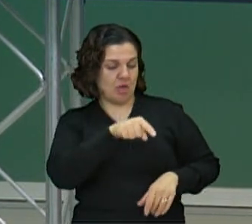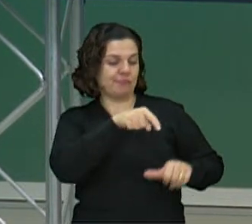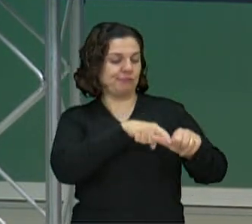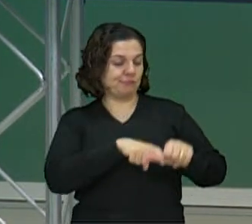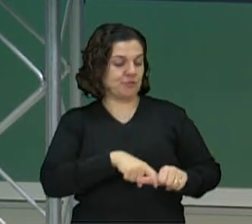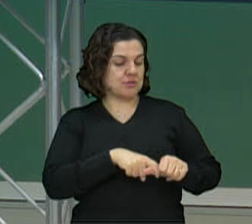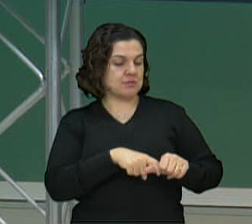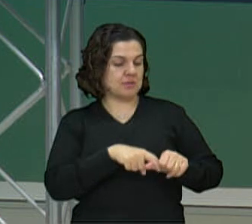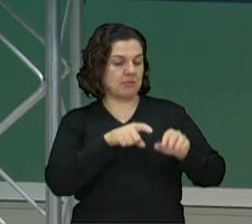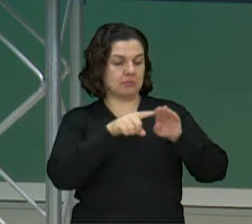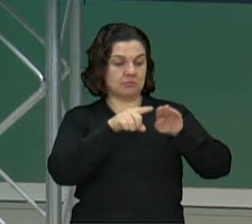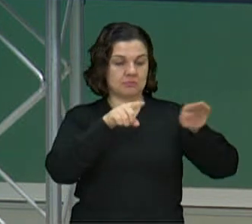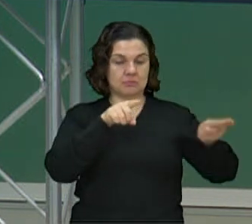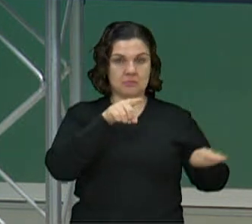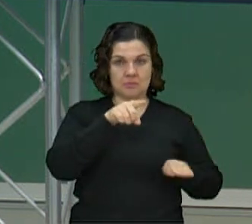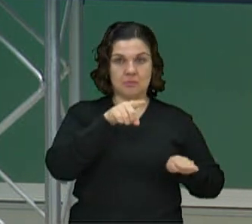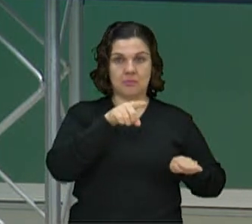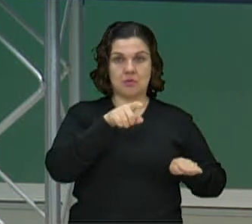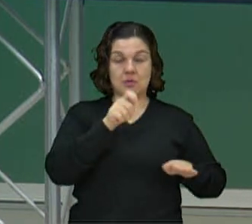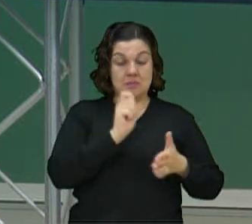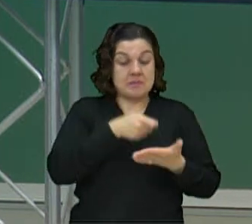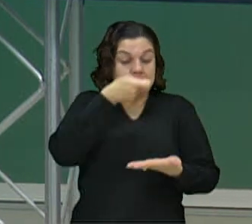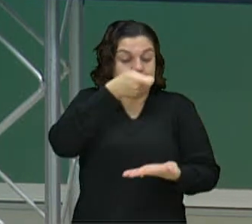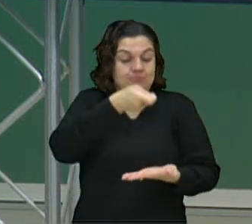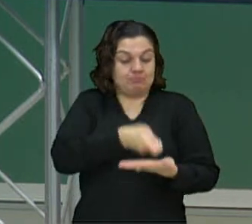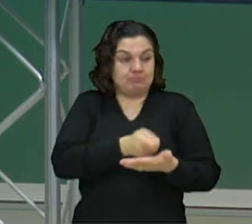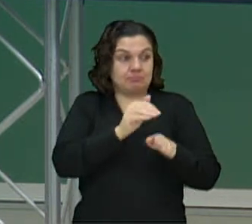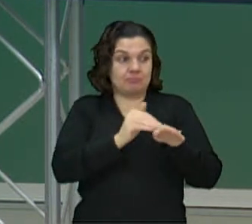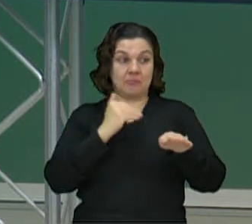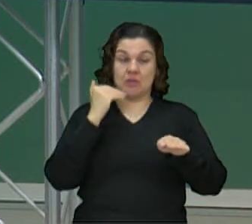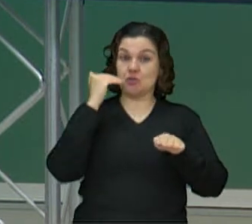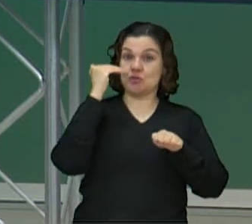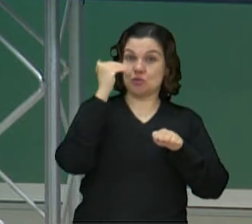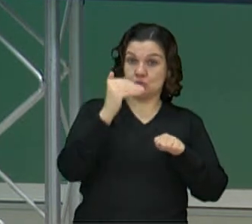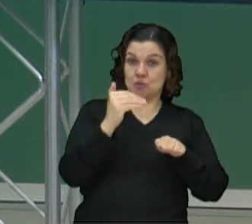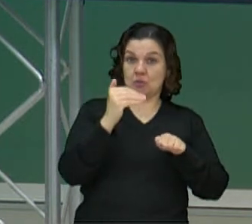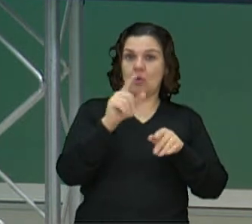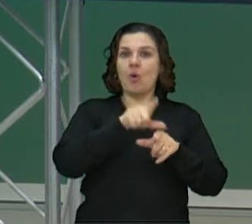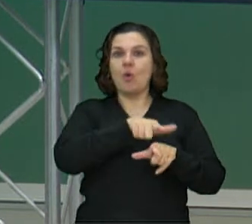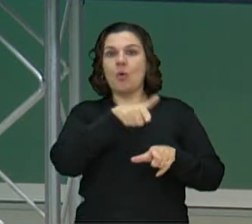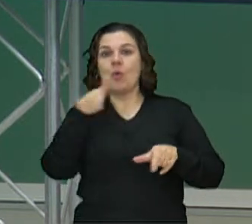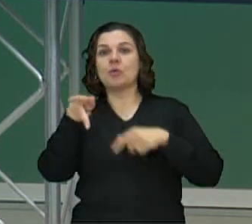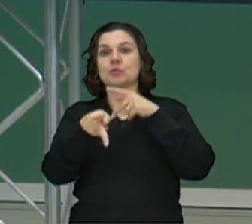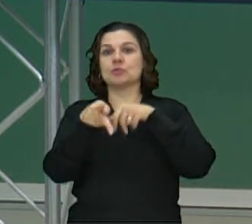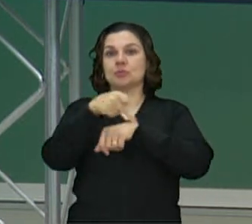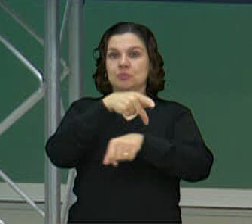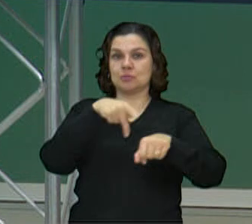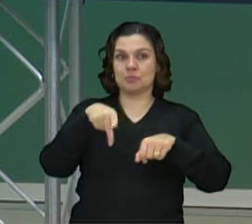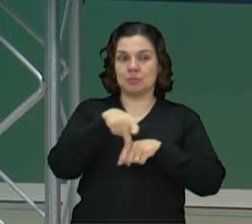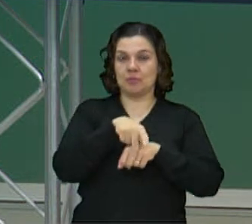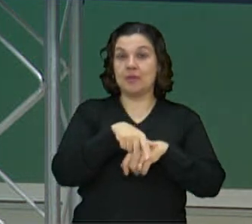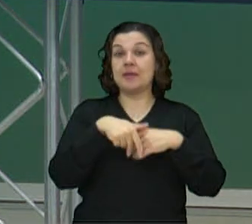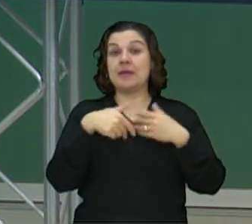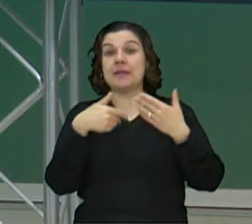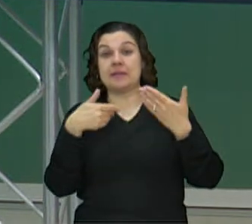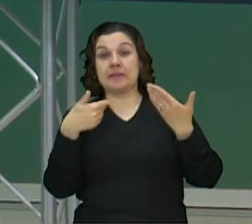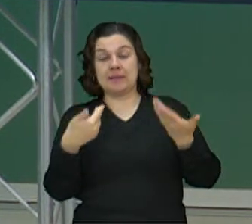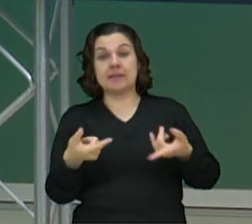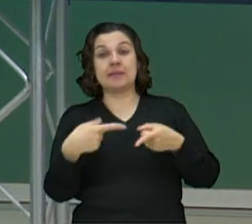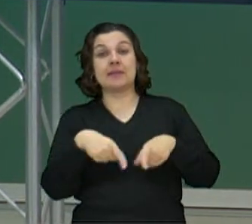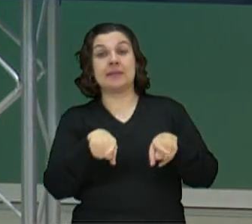ser superiores e devem impor essa superioridade em relação a outros povos.